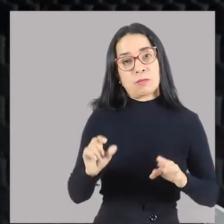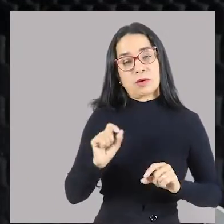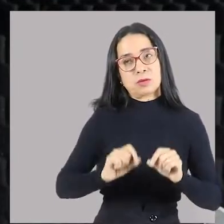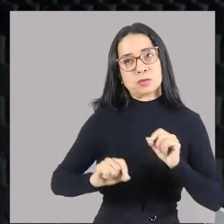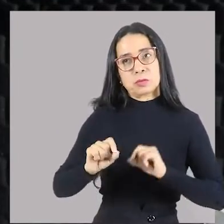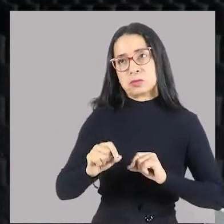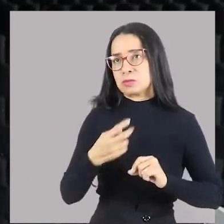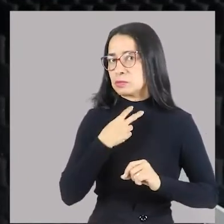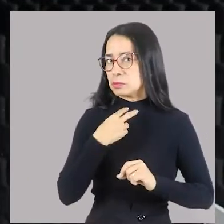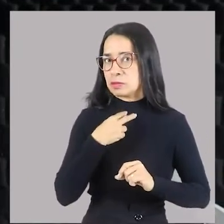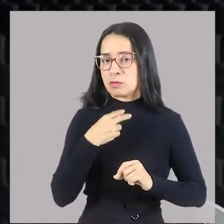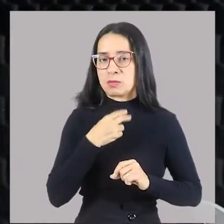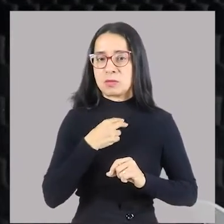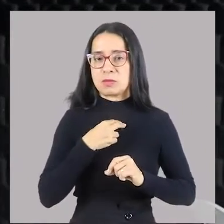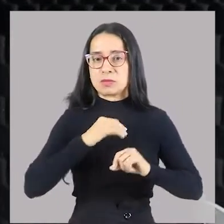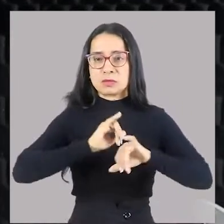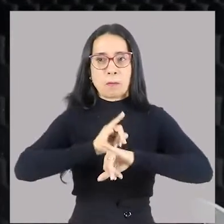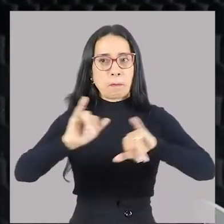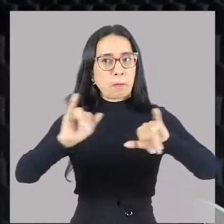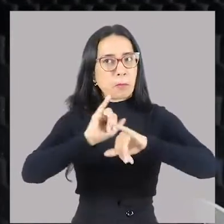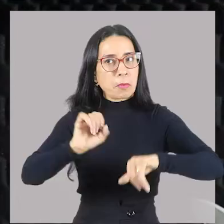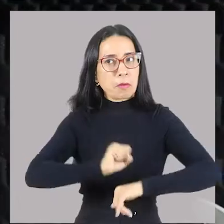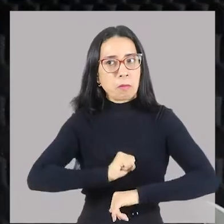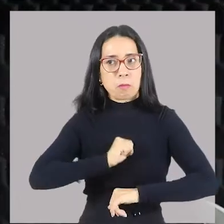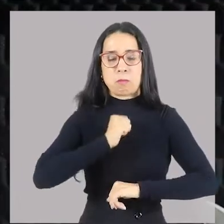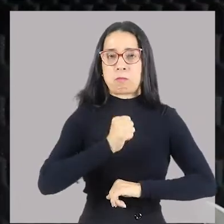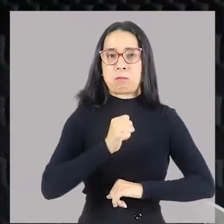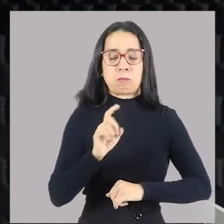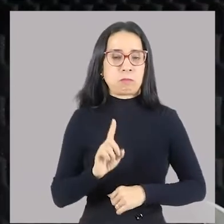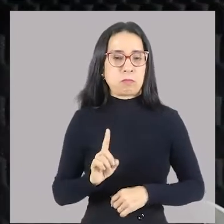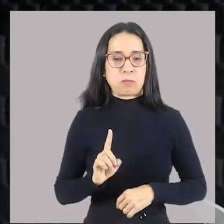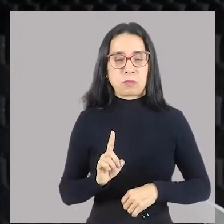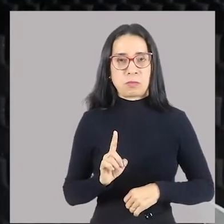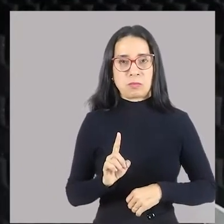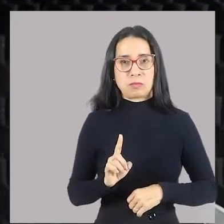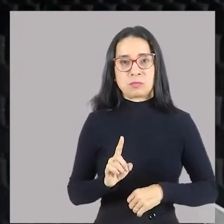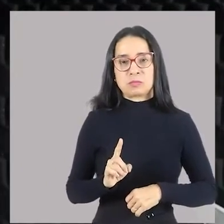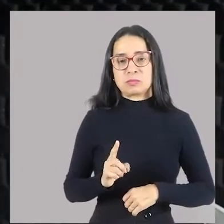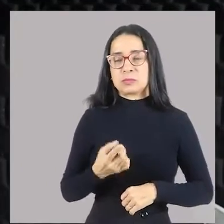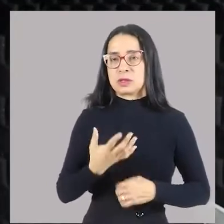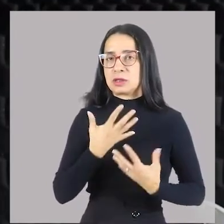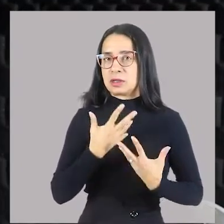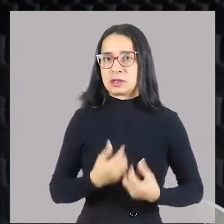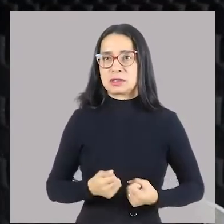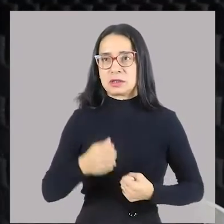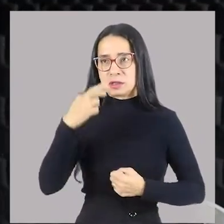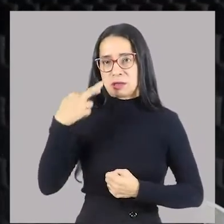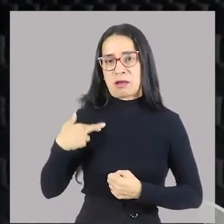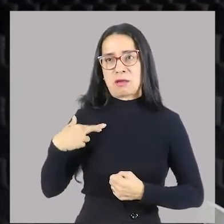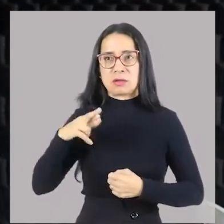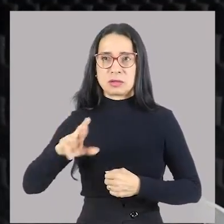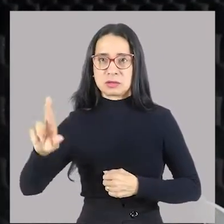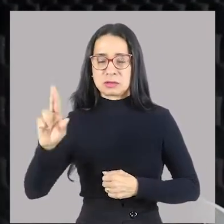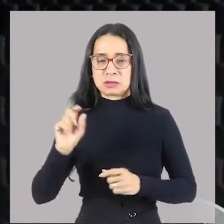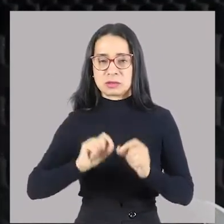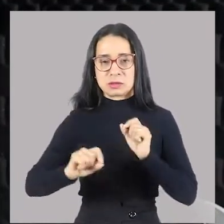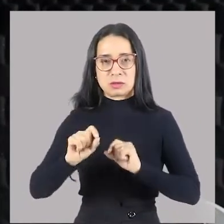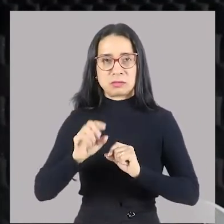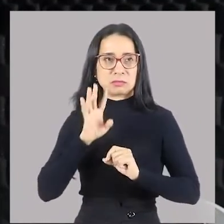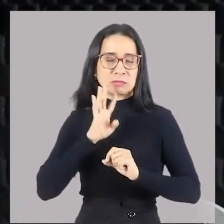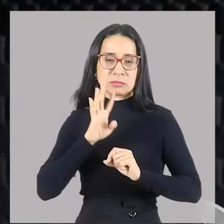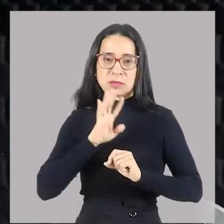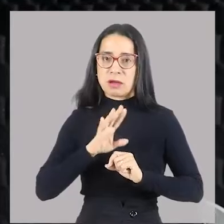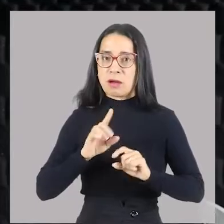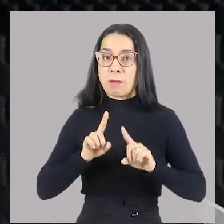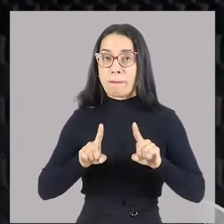pode é gerar uma propagação de ódio. Você não pode aceitar aquela religião. Legal, mas isso não